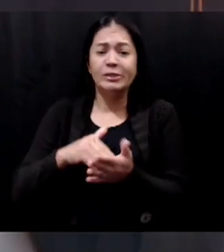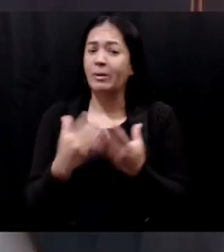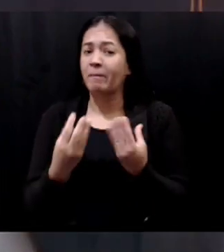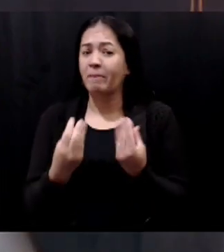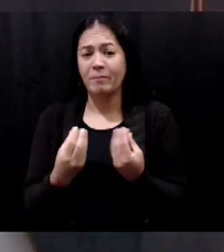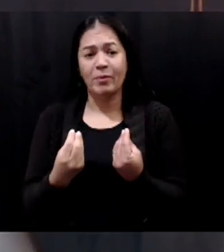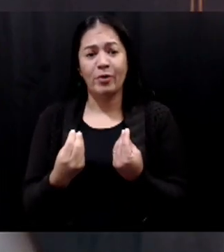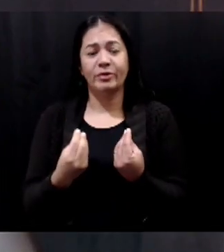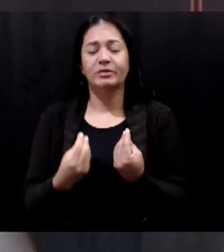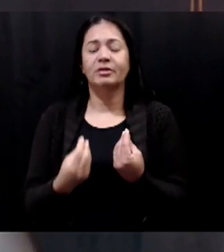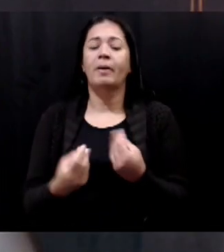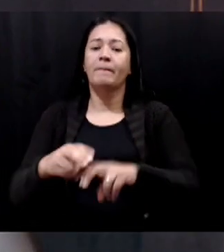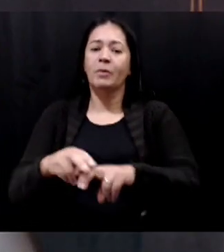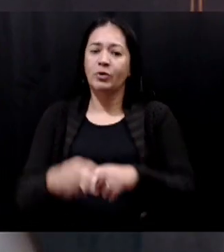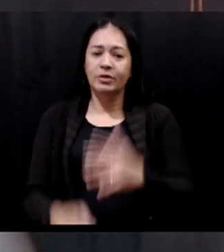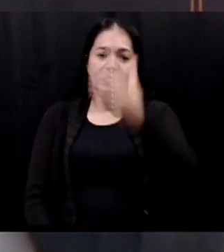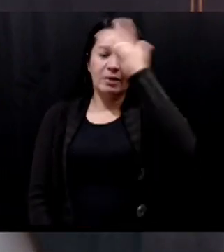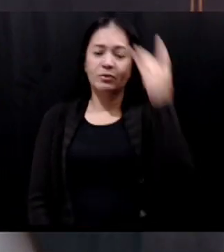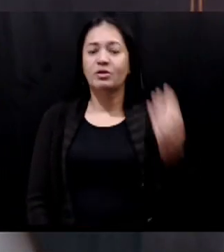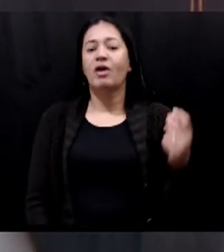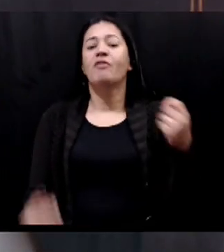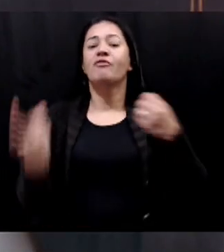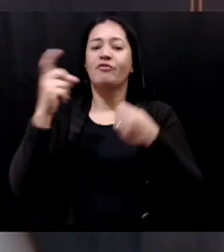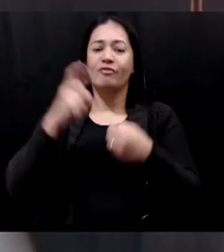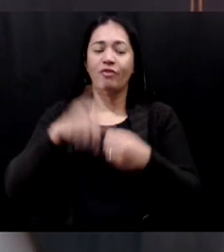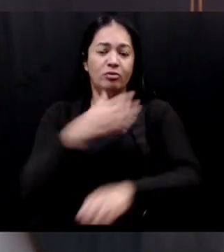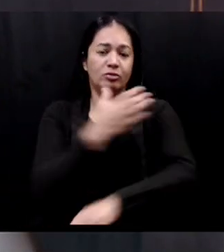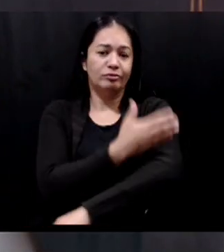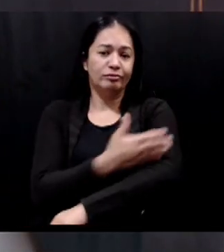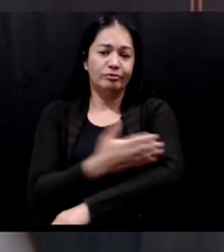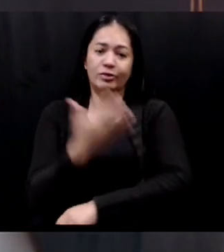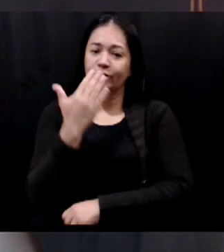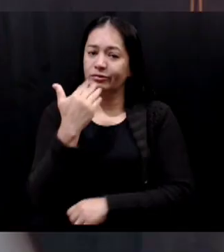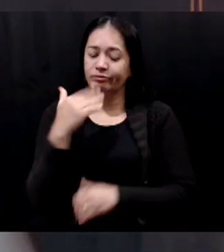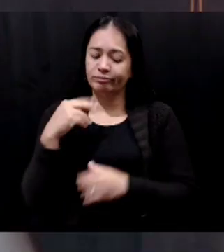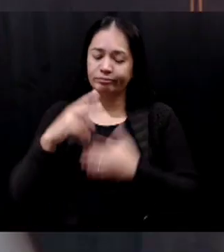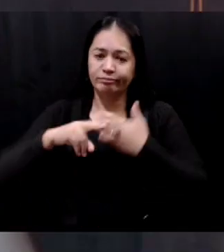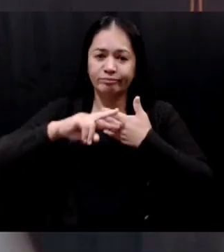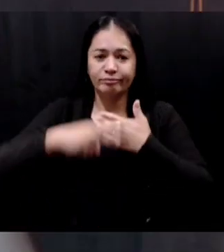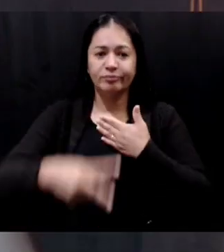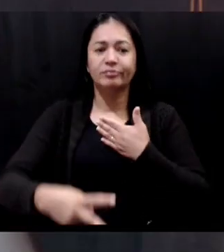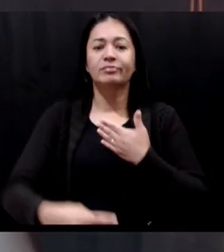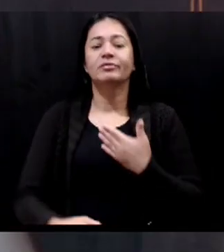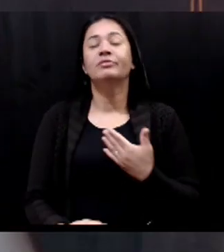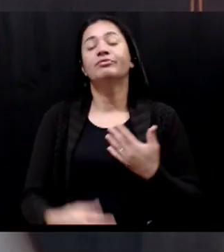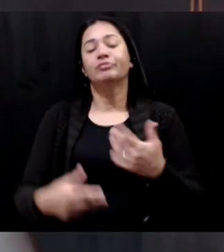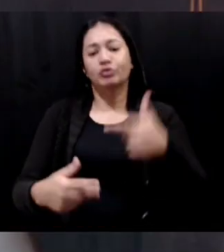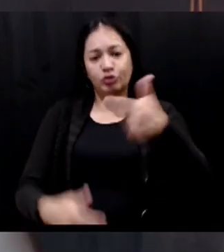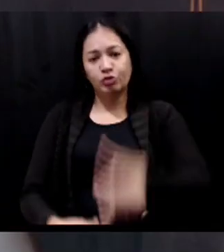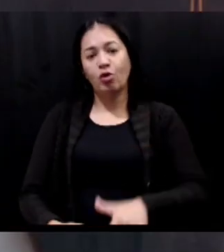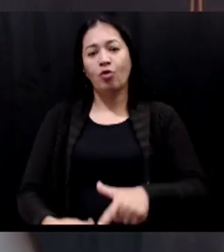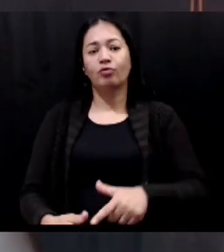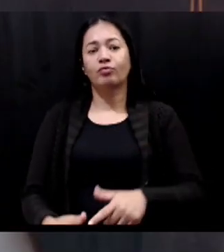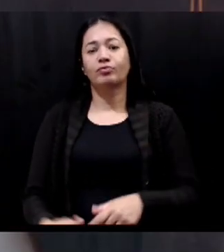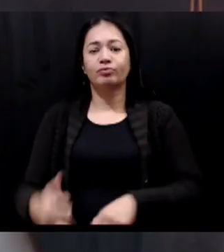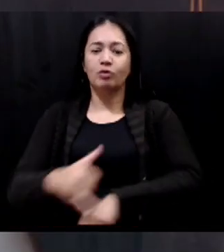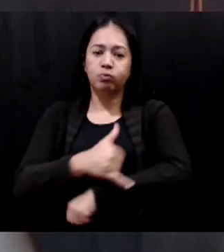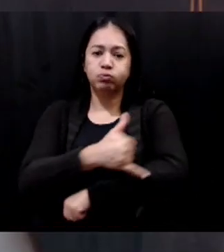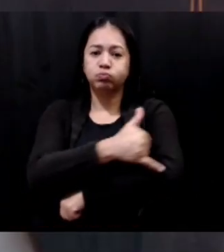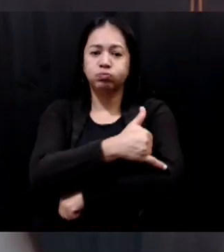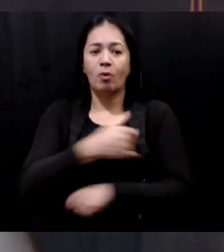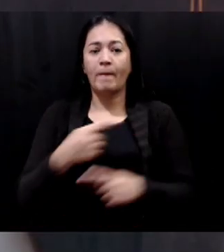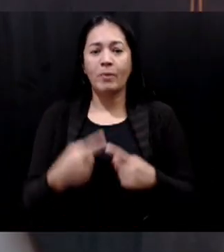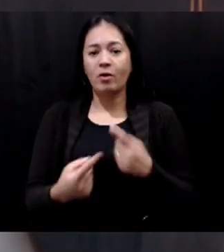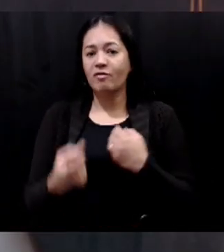os hábitos alimentares anteriores. Consequentemente, ela vai acabar engordando, porque ela vai voltar a